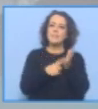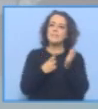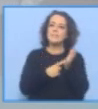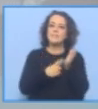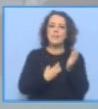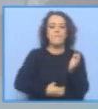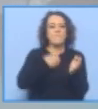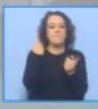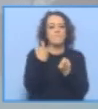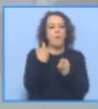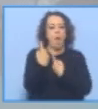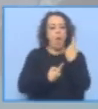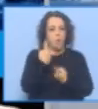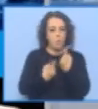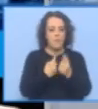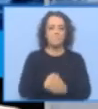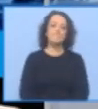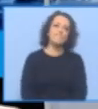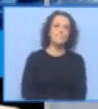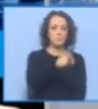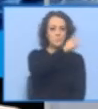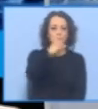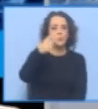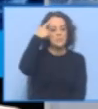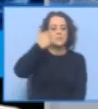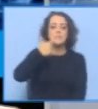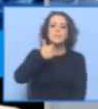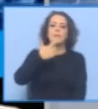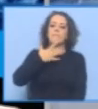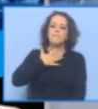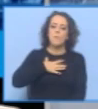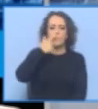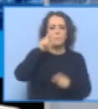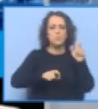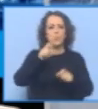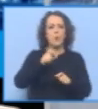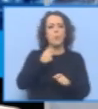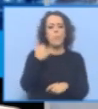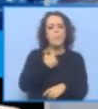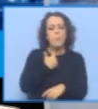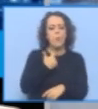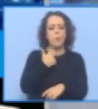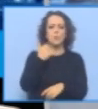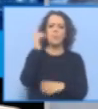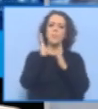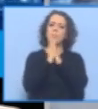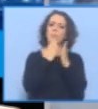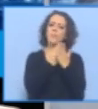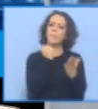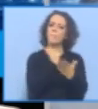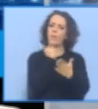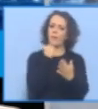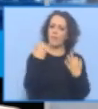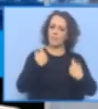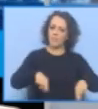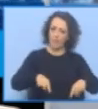vidas? São pessoas que procuram o bem, são pessoas boas, têm a marca de Deus, né? E